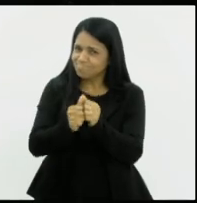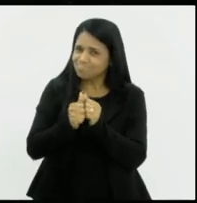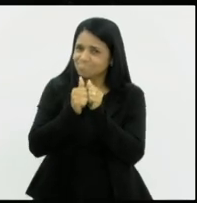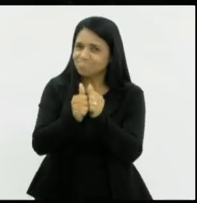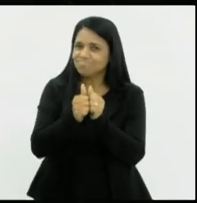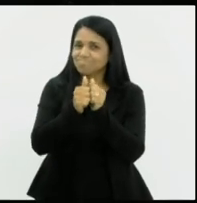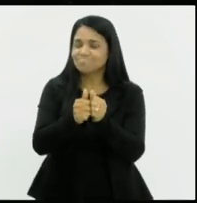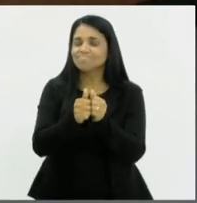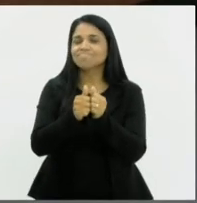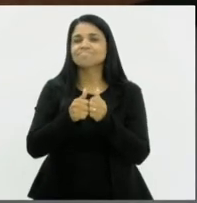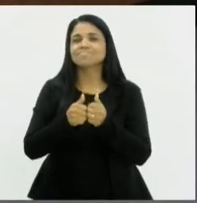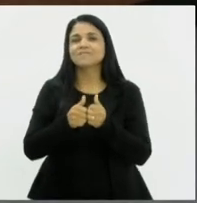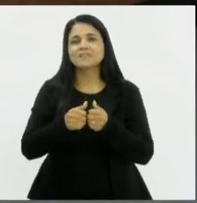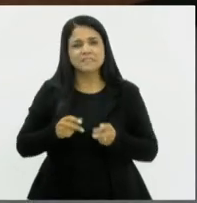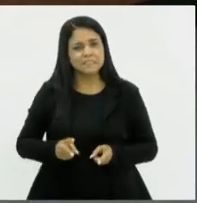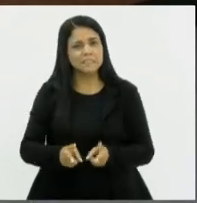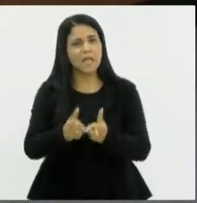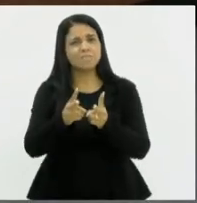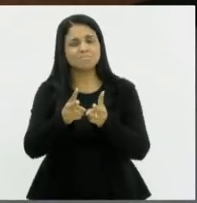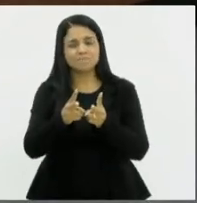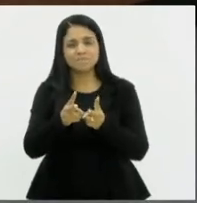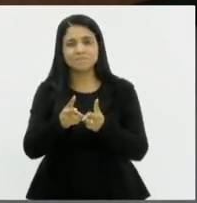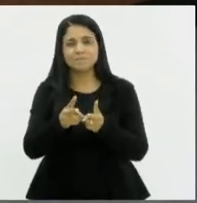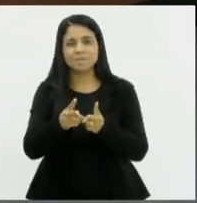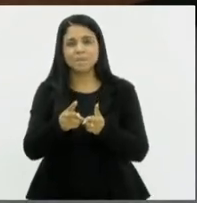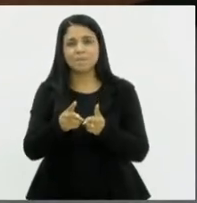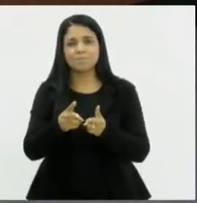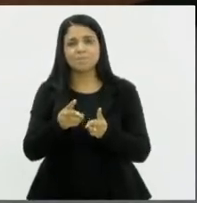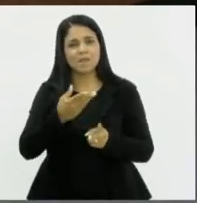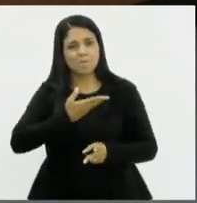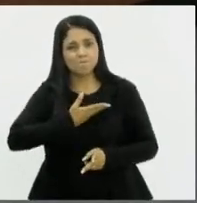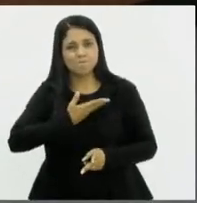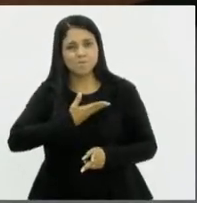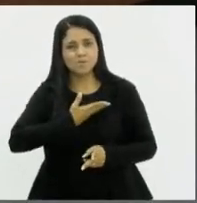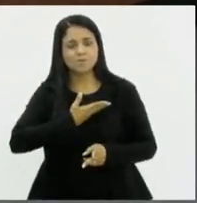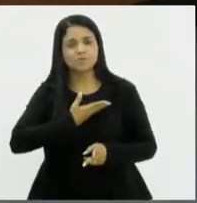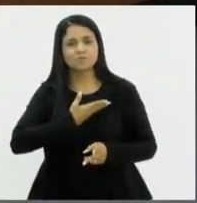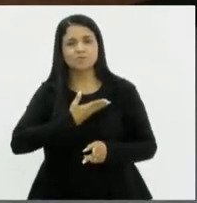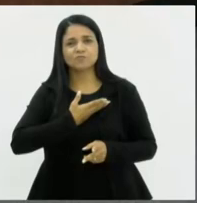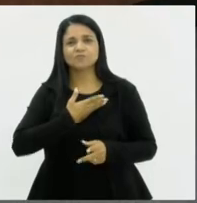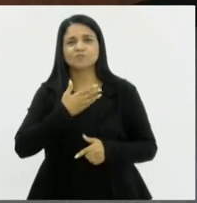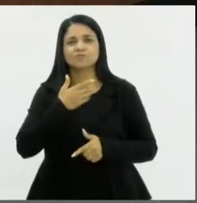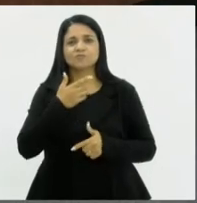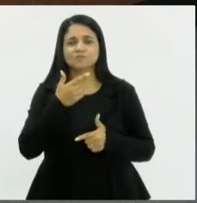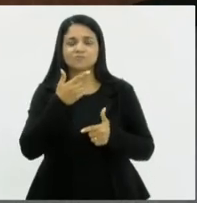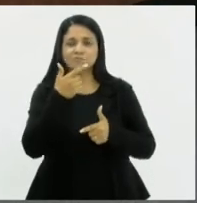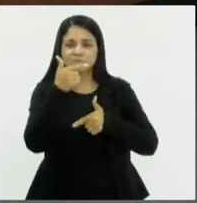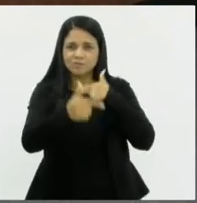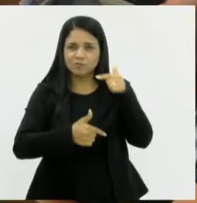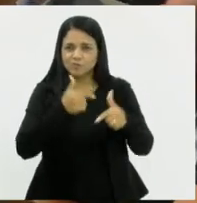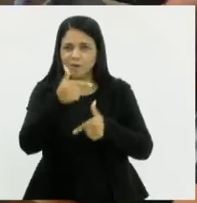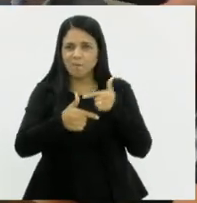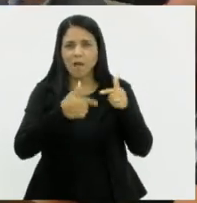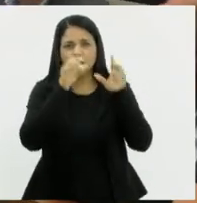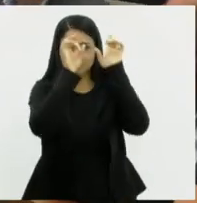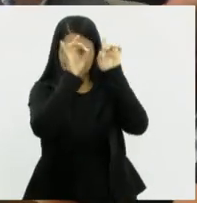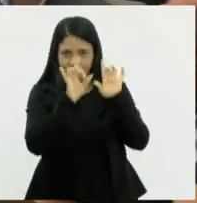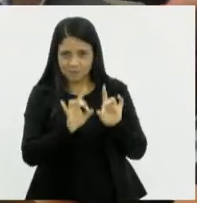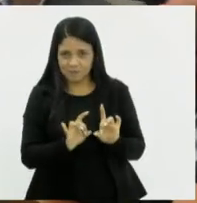companheiros, e eu tenho certeza que serão sempre companheiros nas nossas causas especiais. Nós temos um